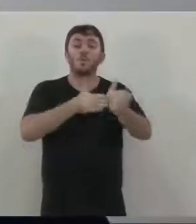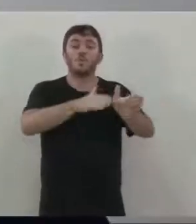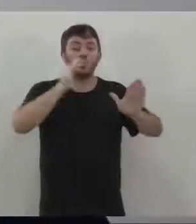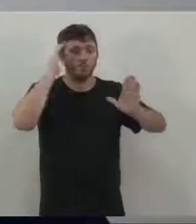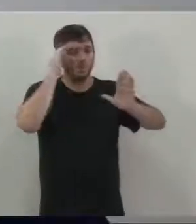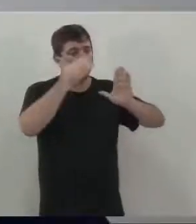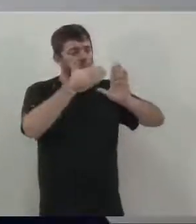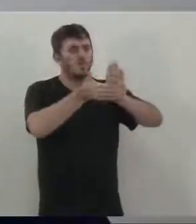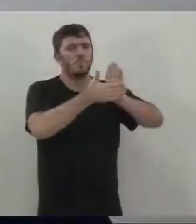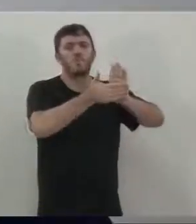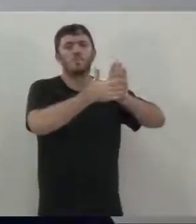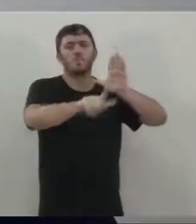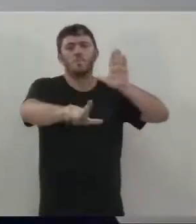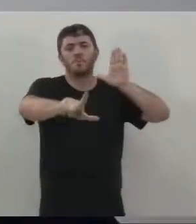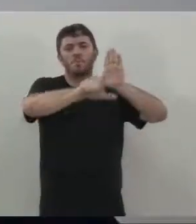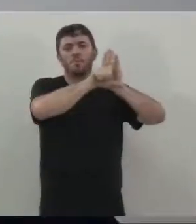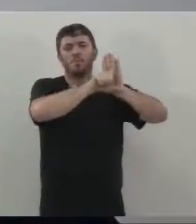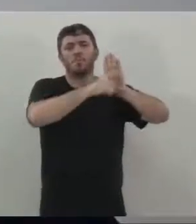imparcial,